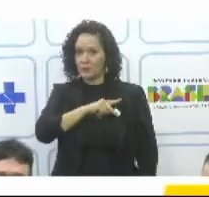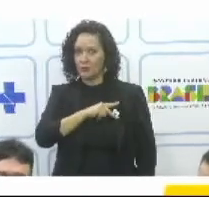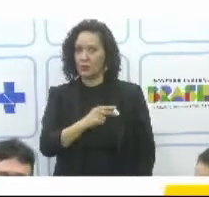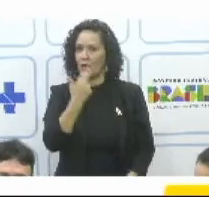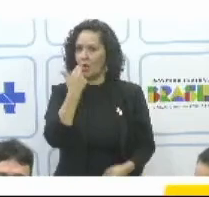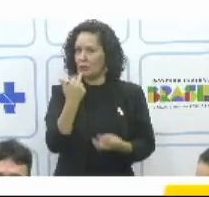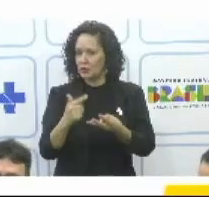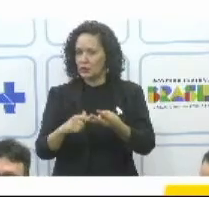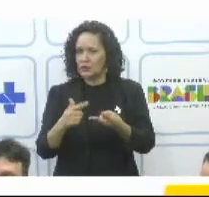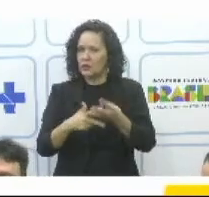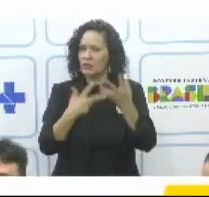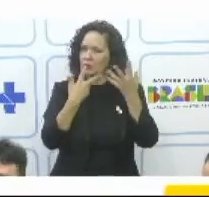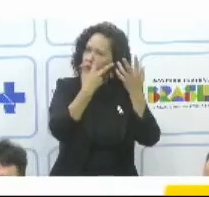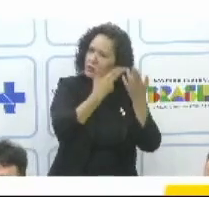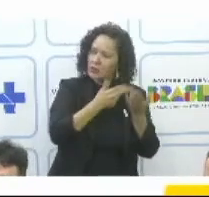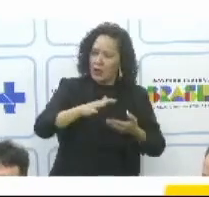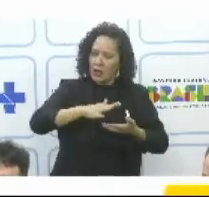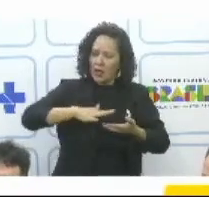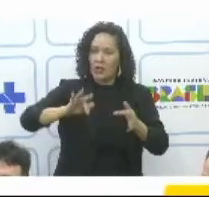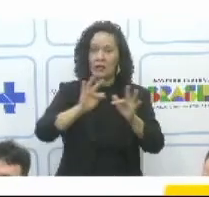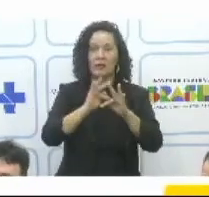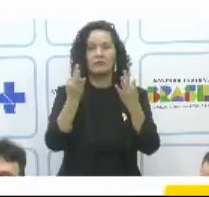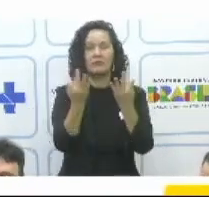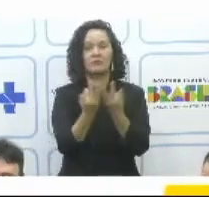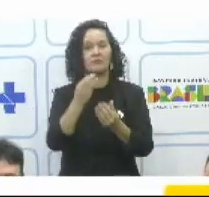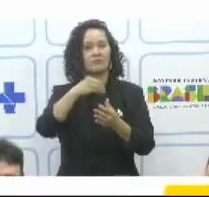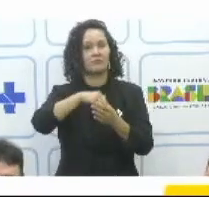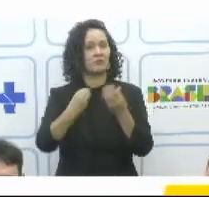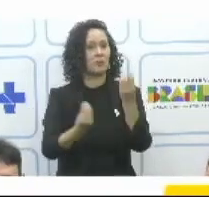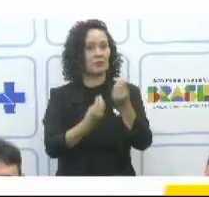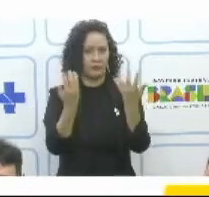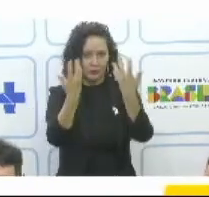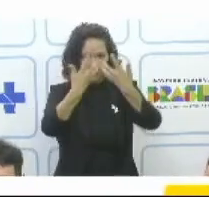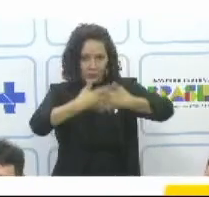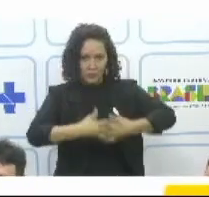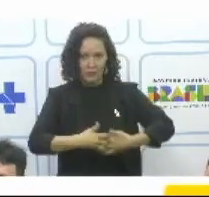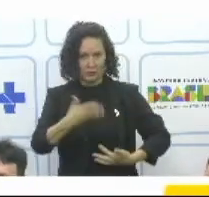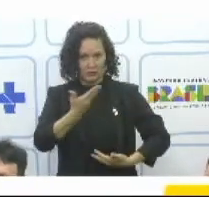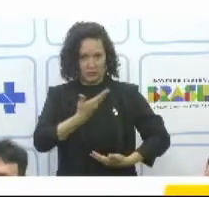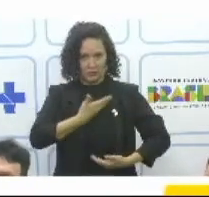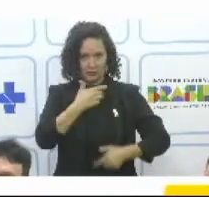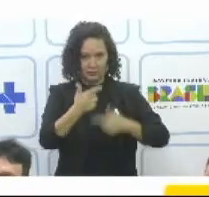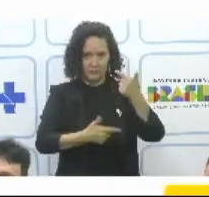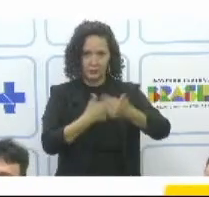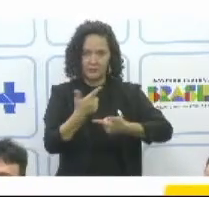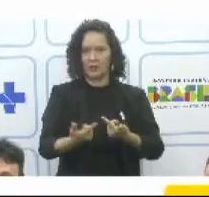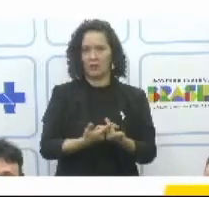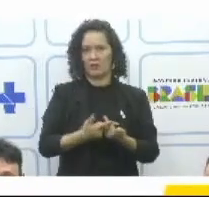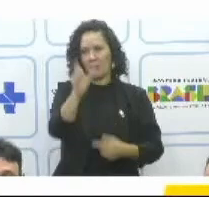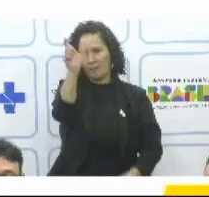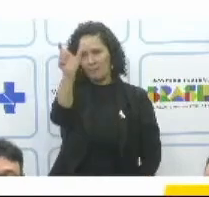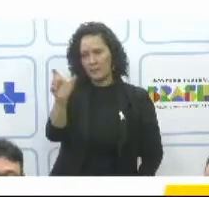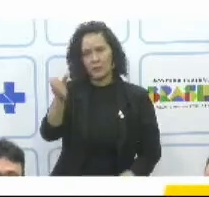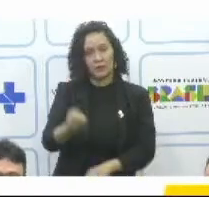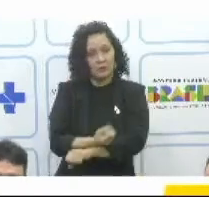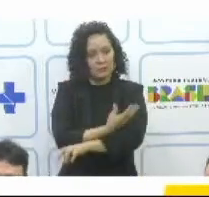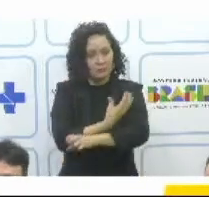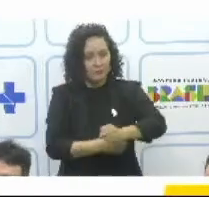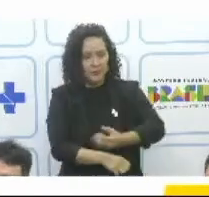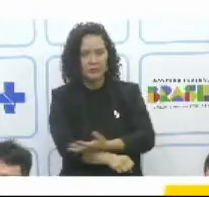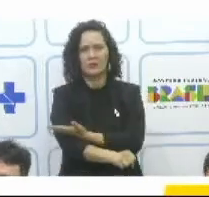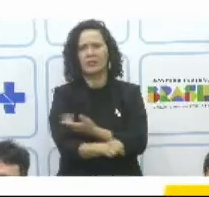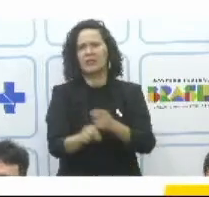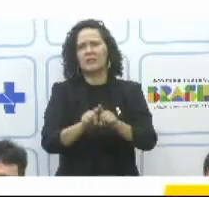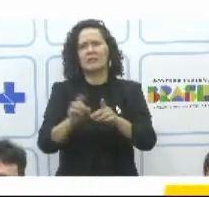nutrição, descanso, seu ambiente familiar, né, de colegas de trabalho, né, questões emocionais e